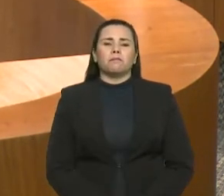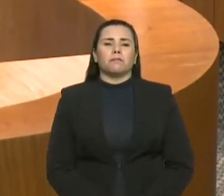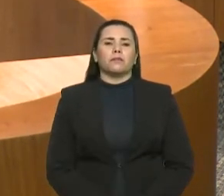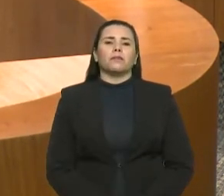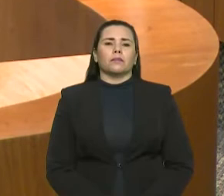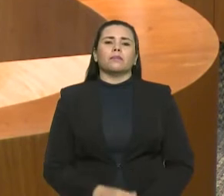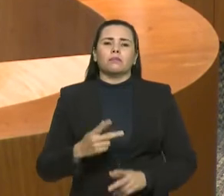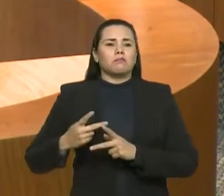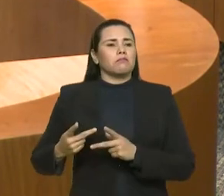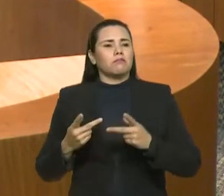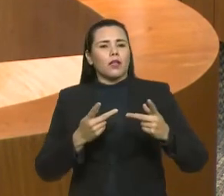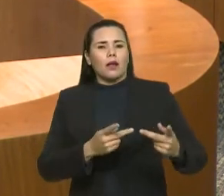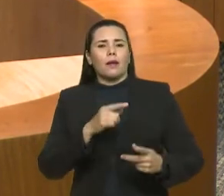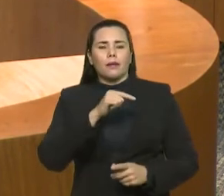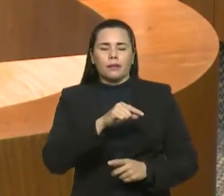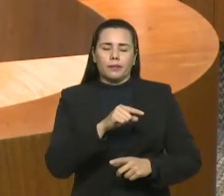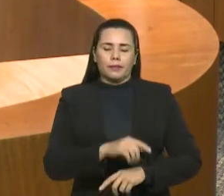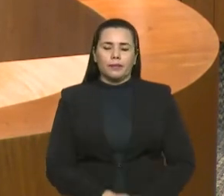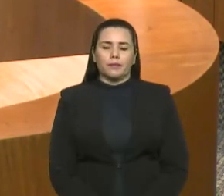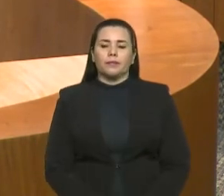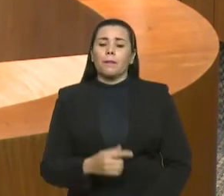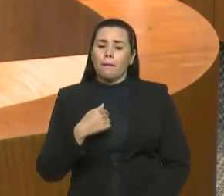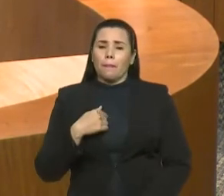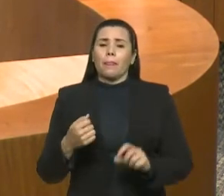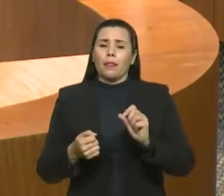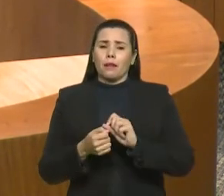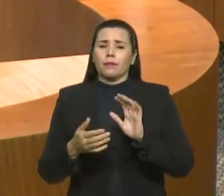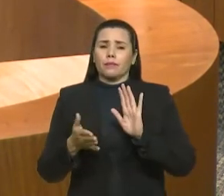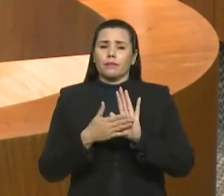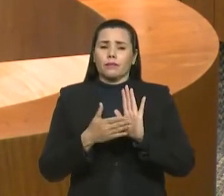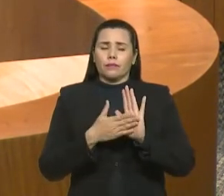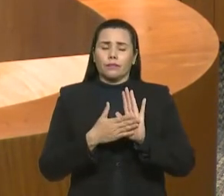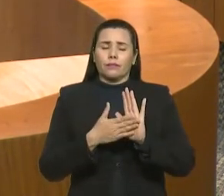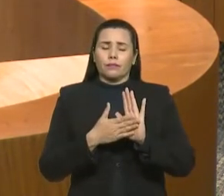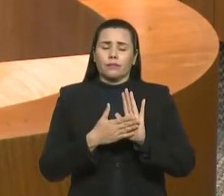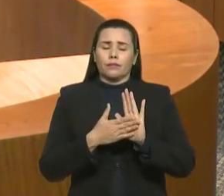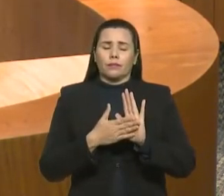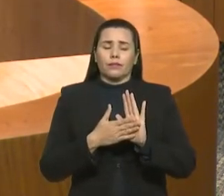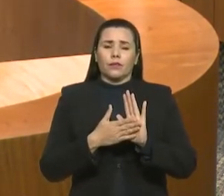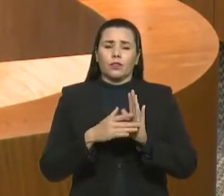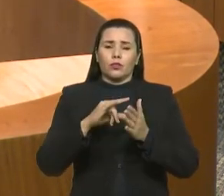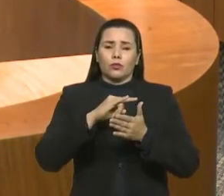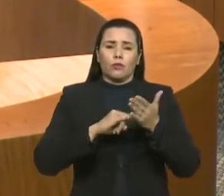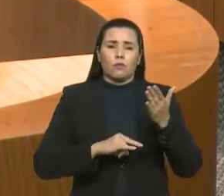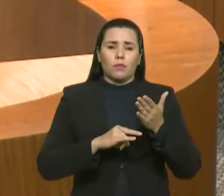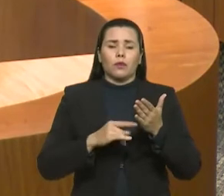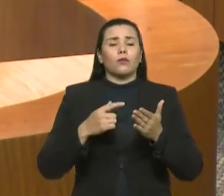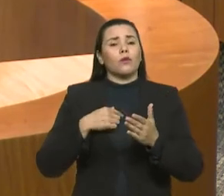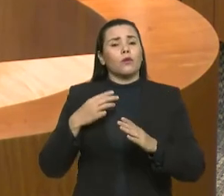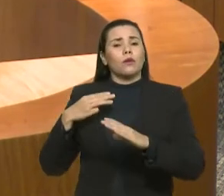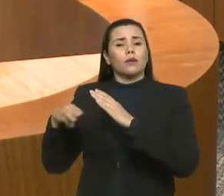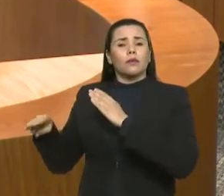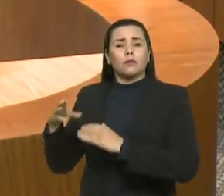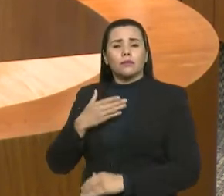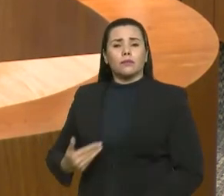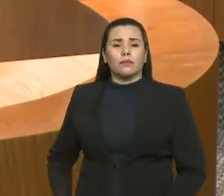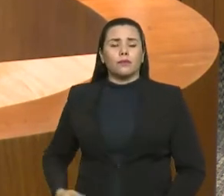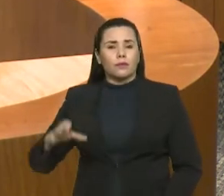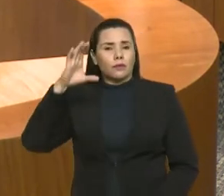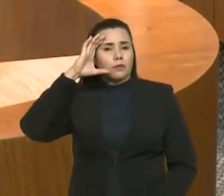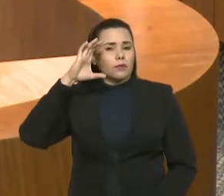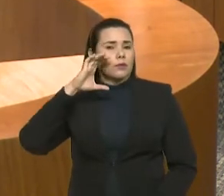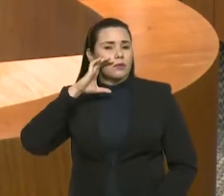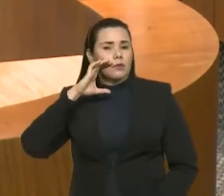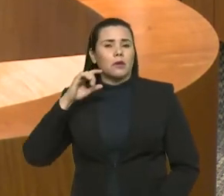indicação aqui na casa. Será muito bem recebida pelo governador Brandão, que tem se preocupado já com as nossas MAs,